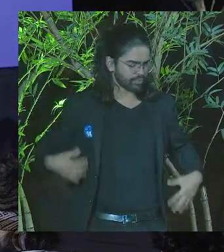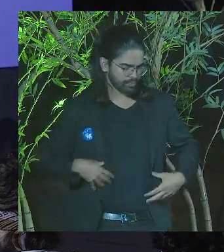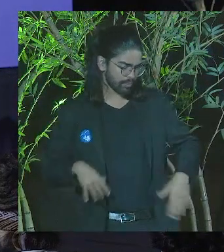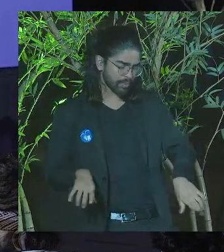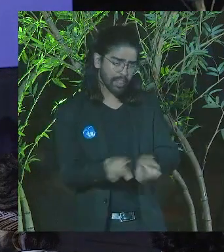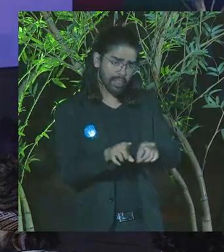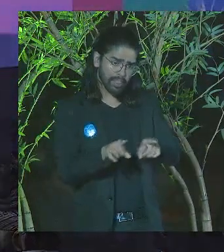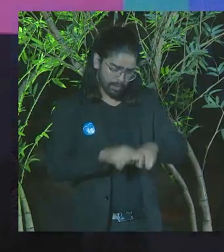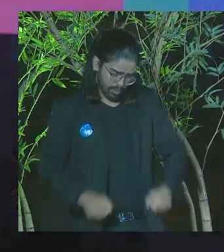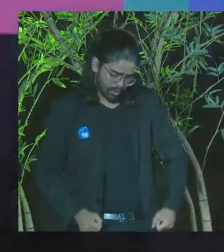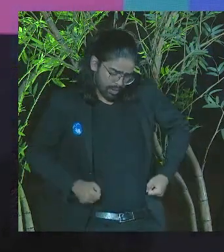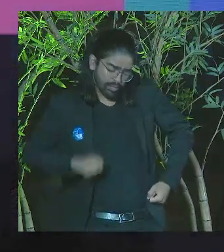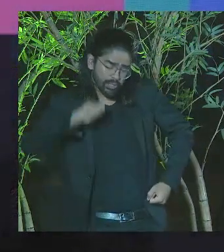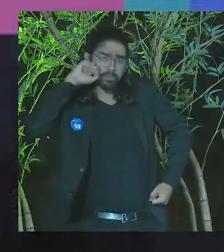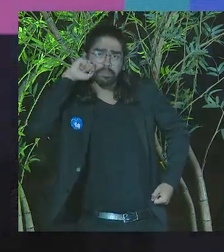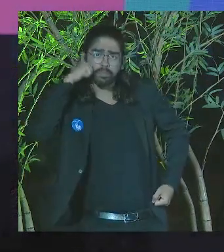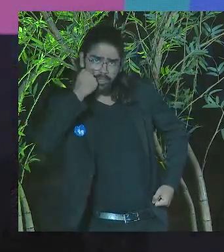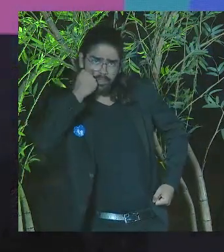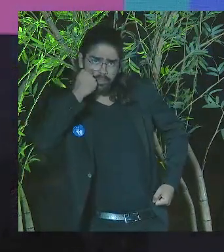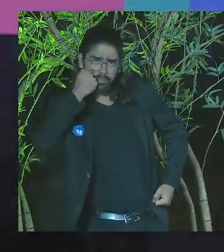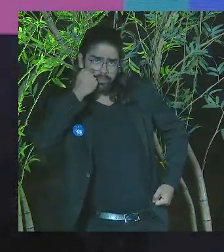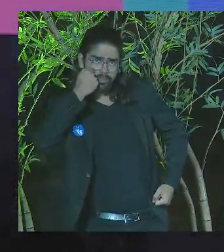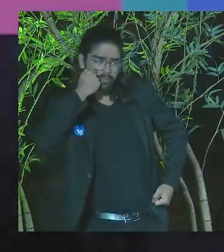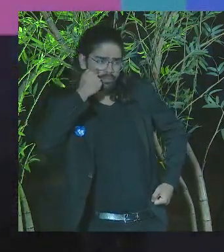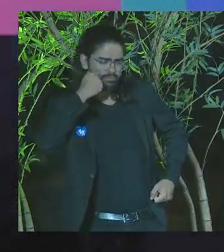calça preta também com uns